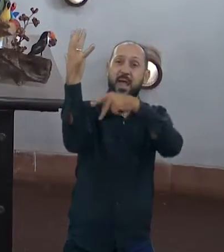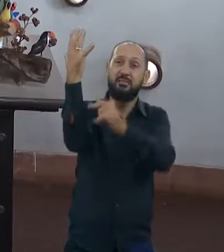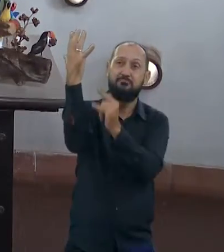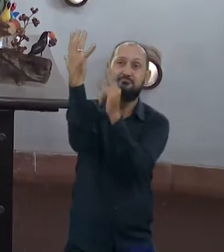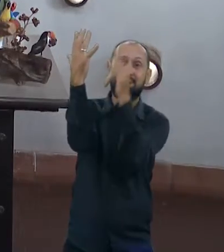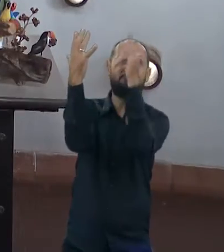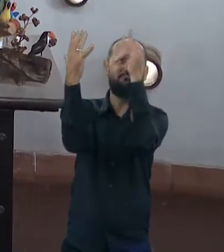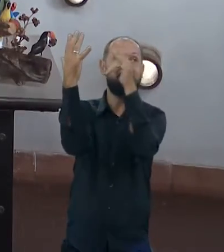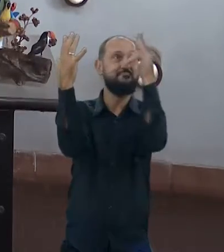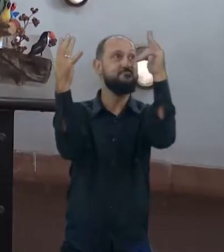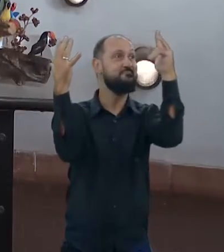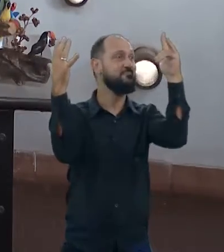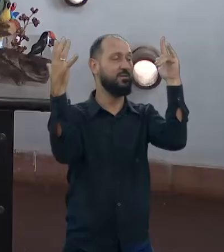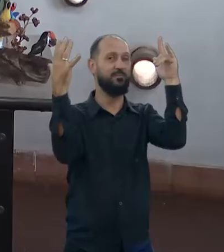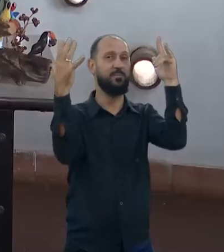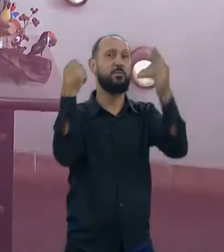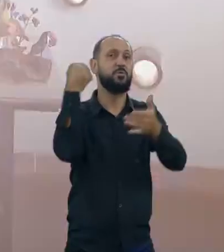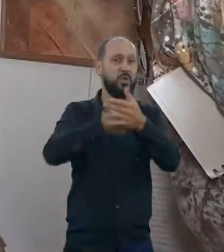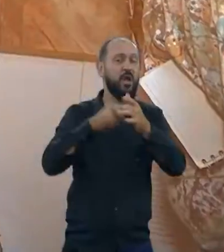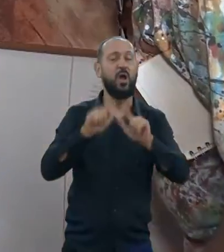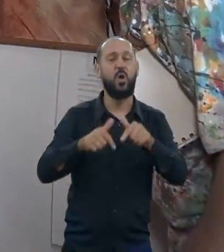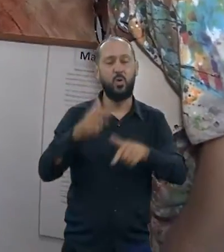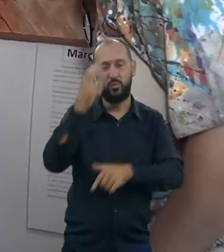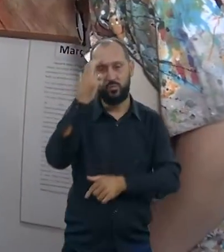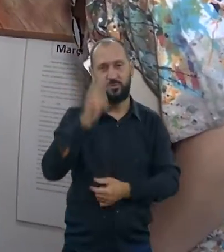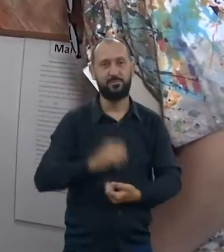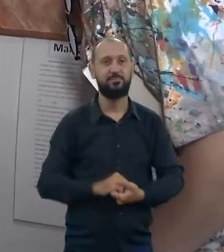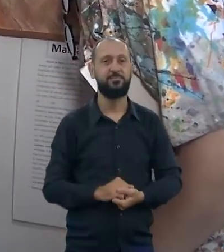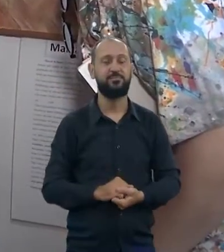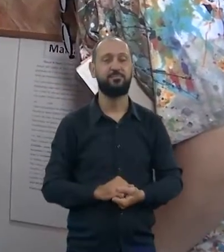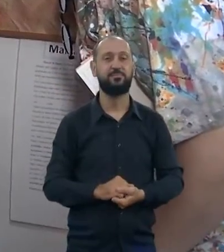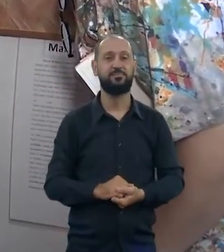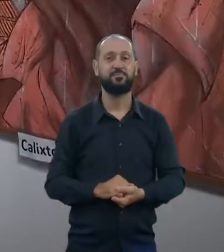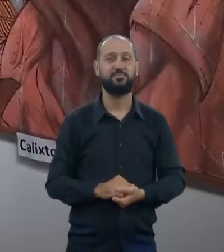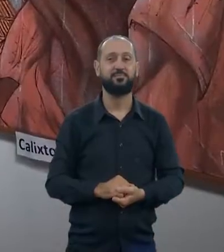nós existir, é a nossa cultura.